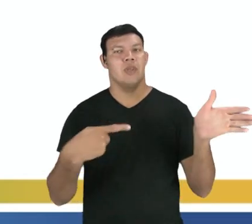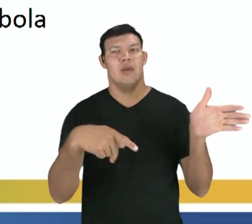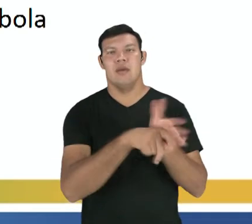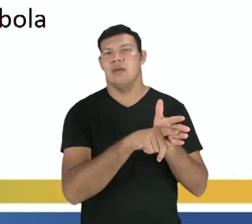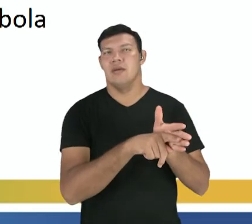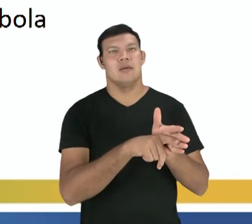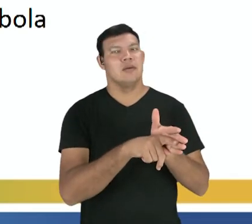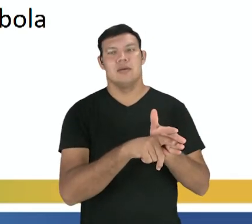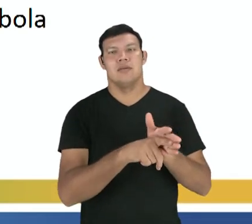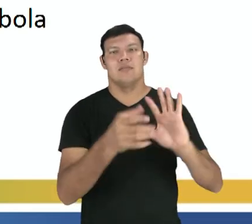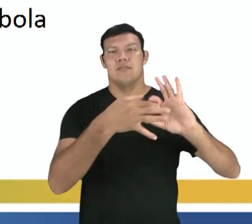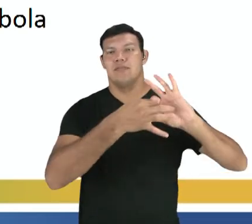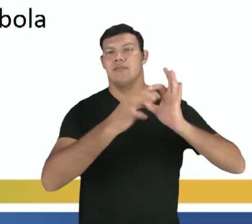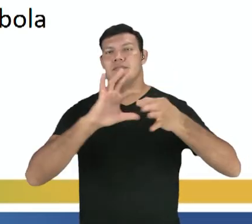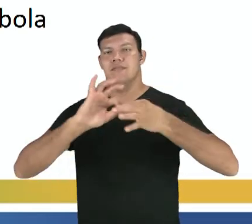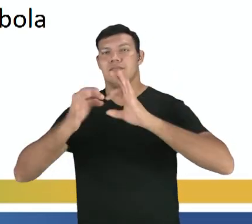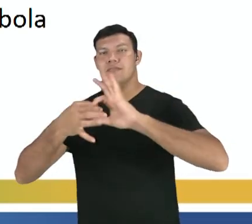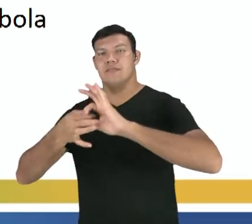Jogos Olímpicos.